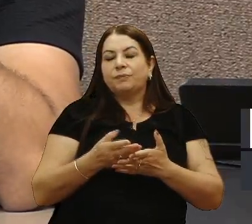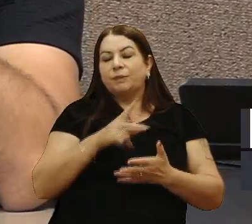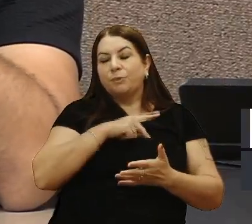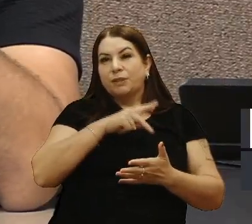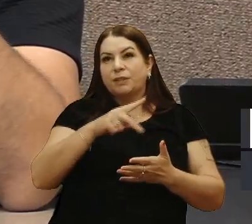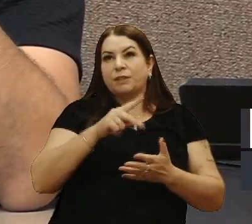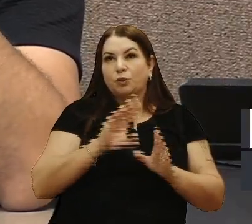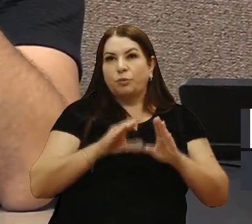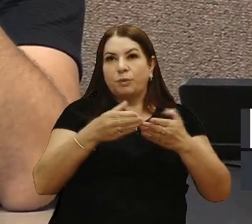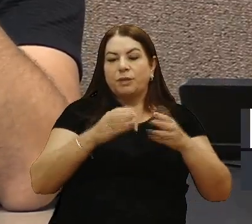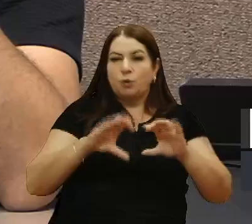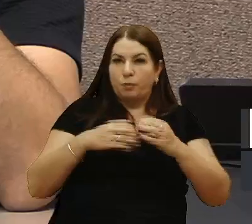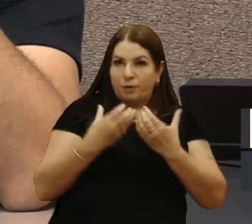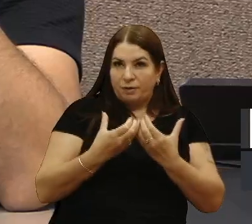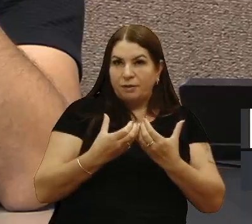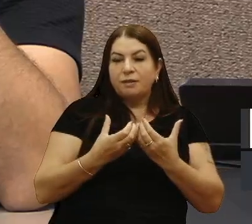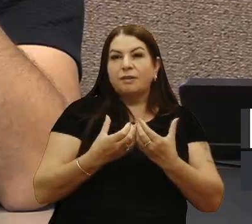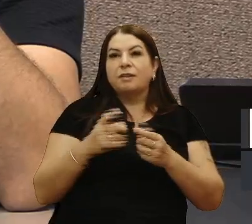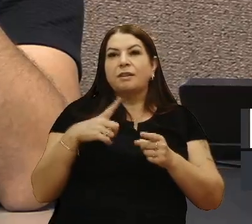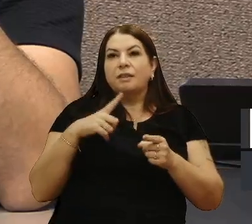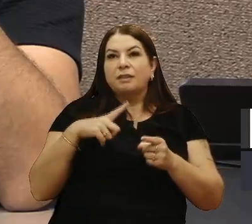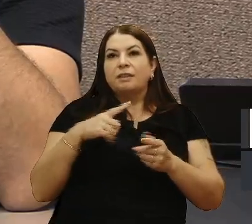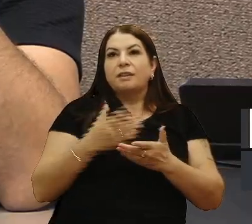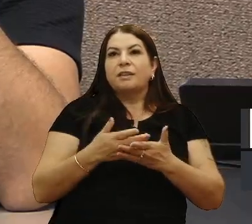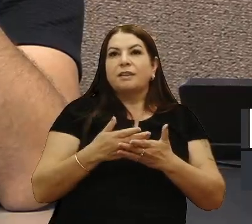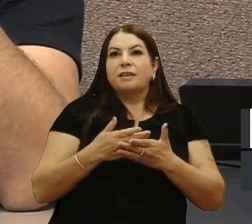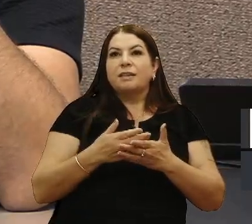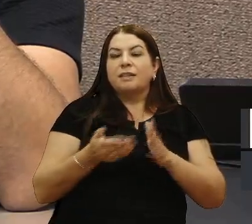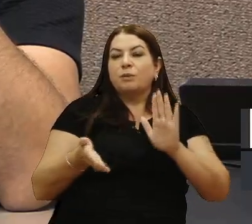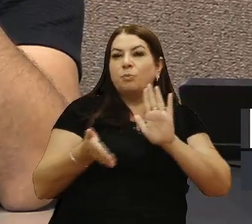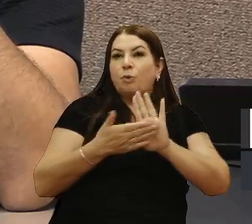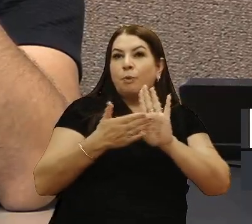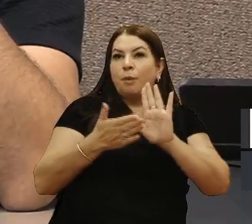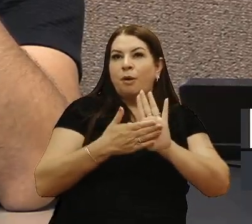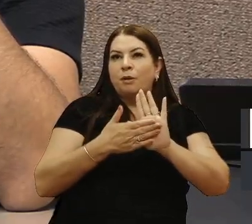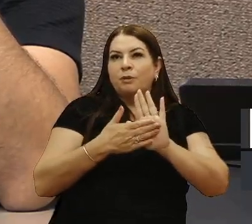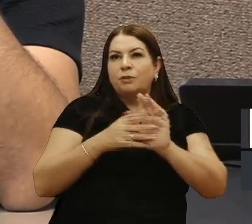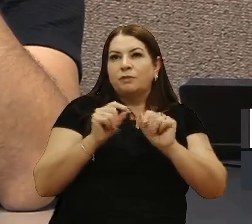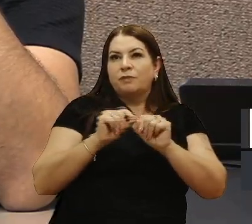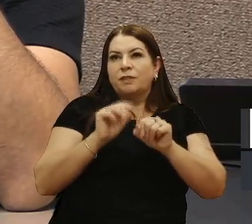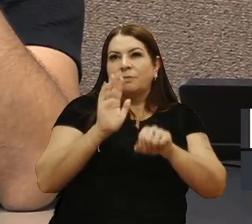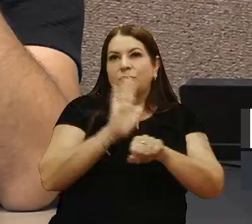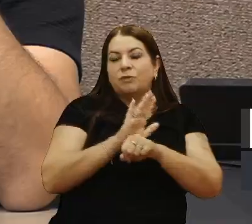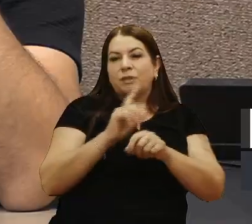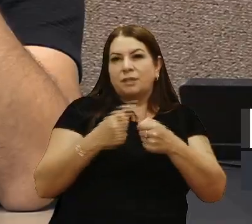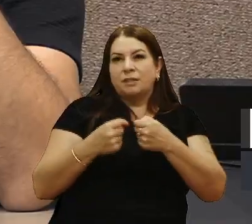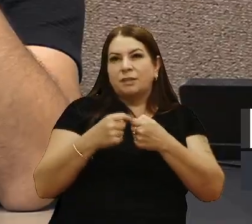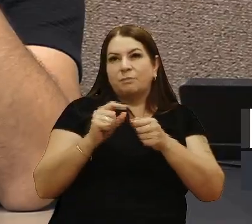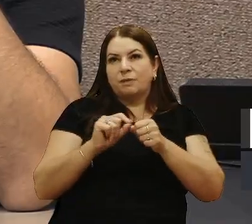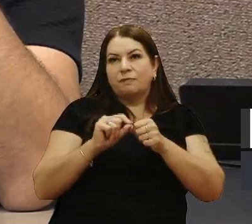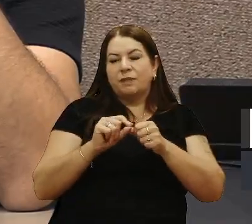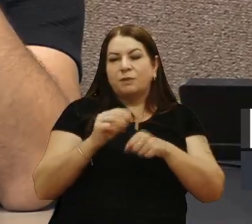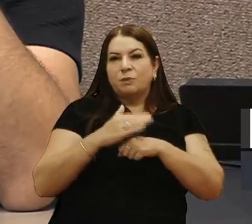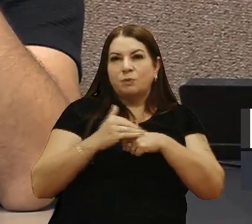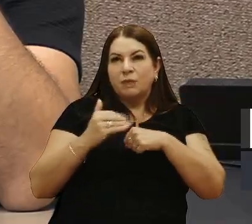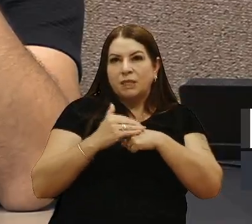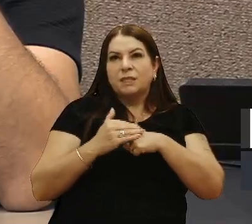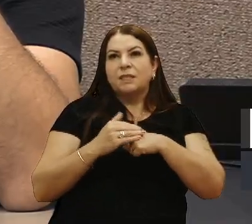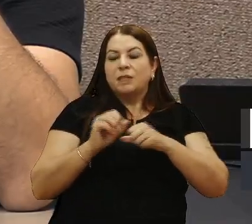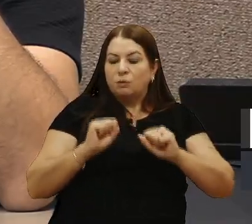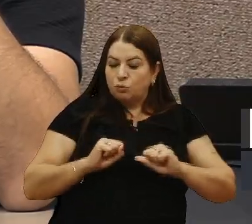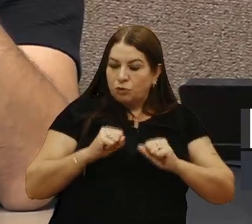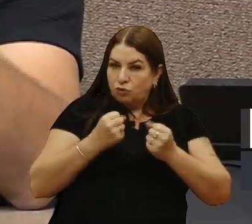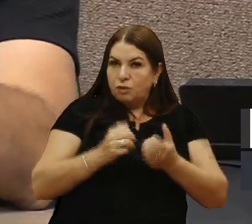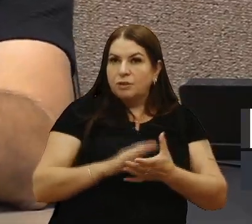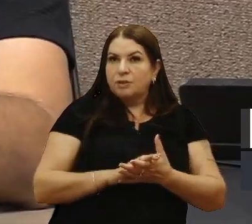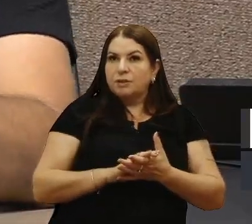presidente da comissão comunitária, era ter esse propósito de fazer pela cidade, né? Que ele sempre fez com muito carinho, muita